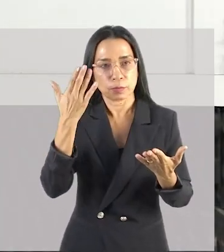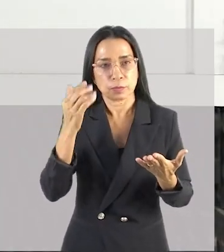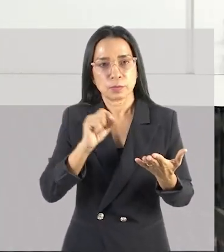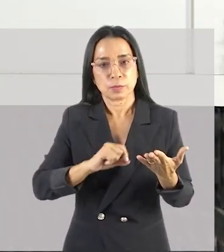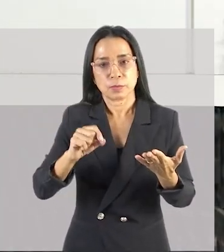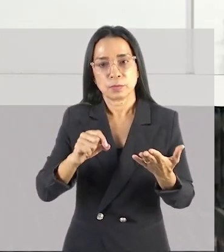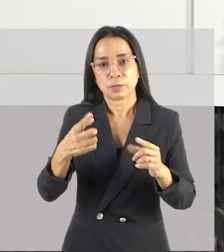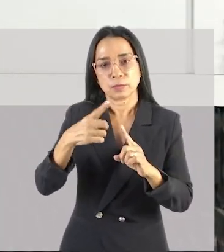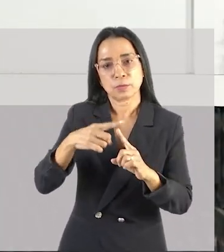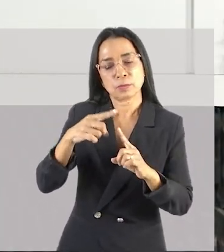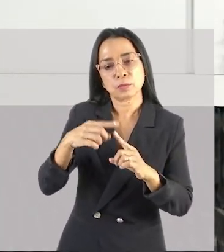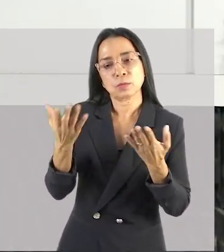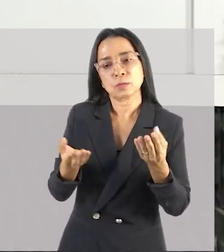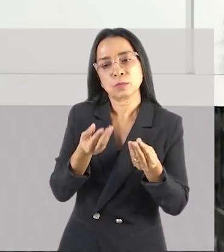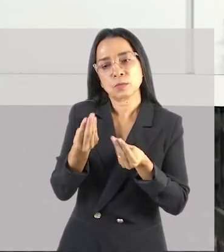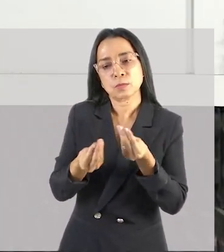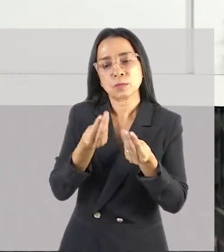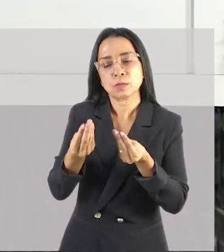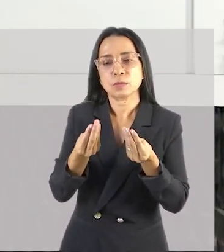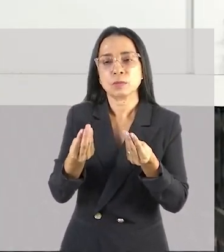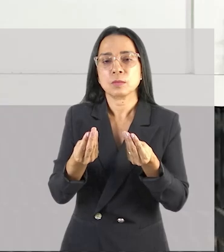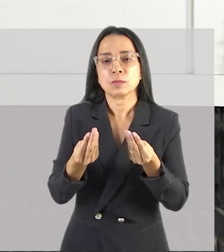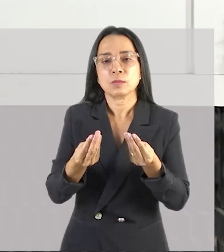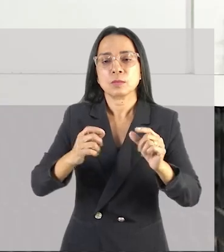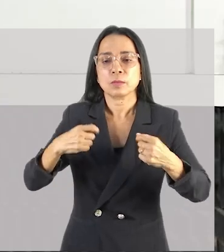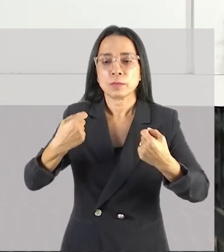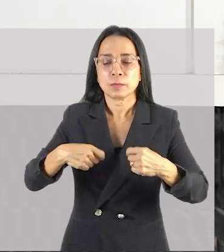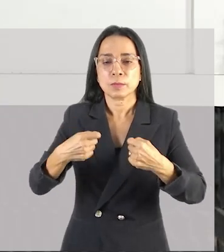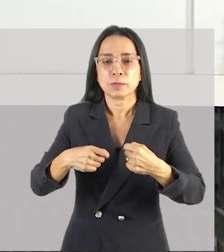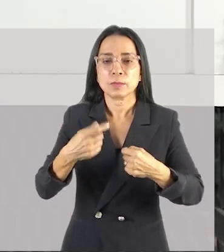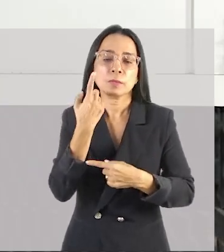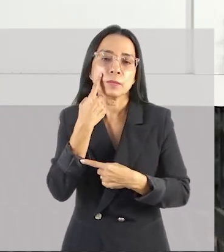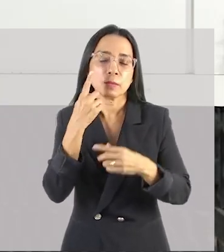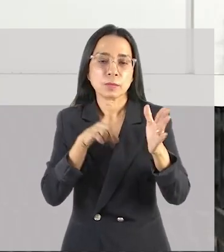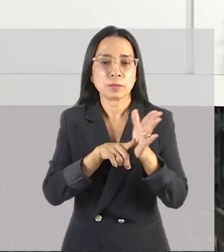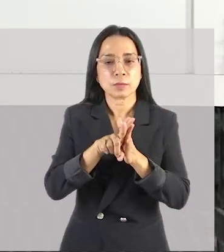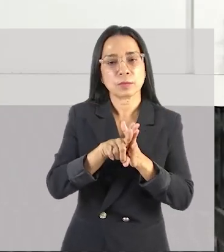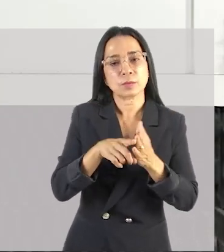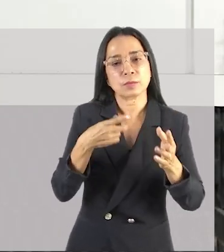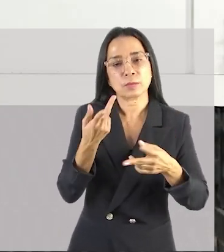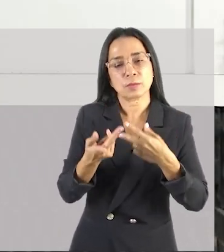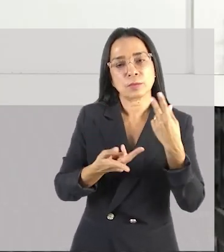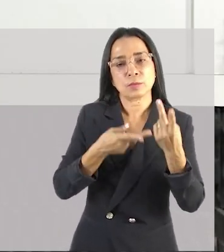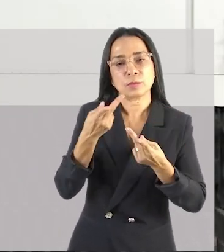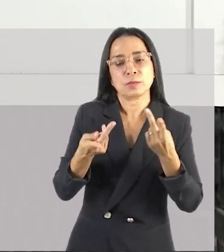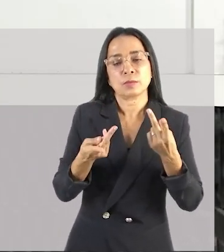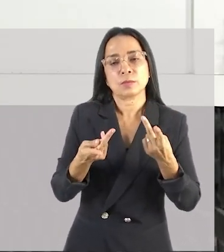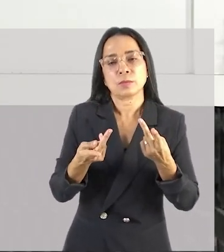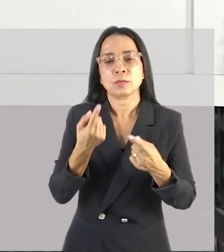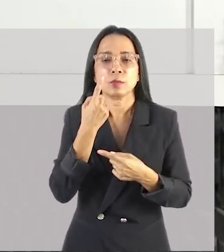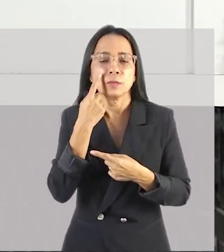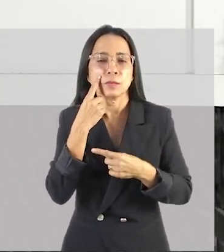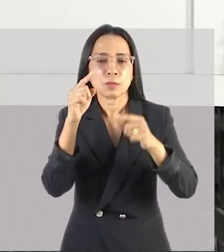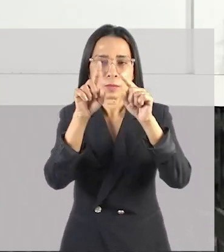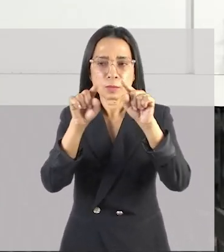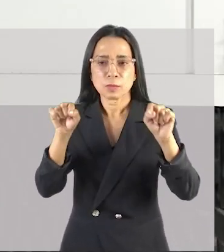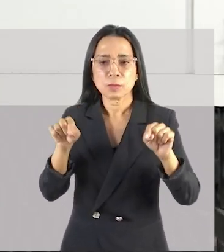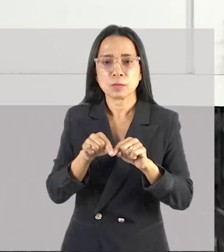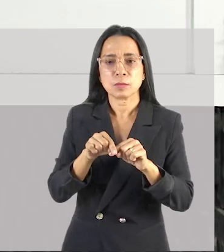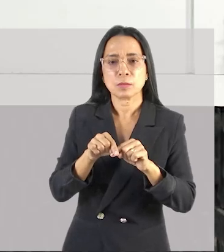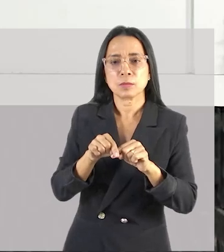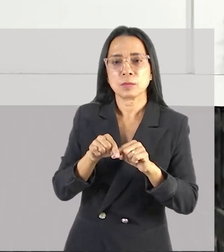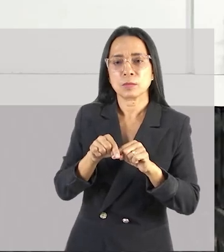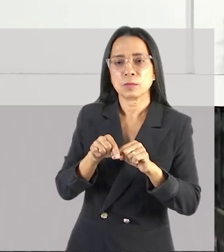o material necessário. Mas veja que na questão ele fala que é como se a gente não considerasse que houvesse